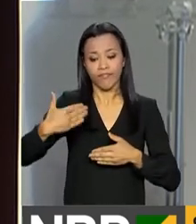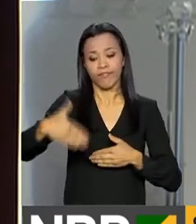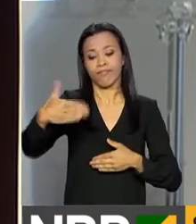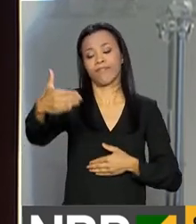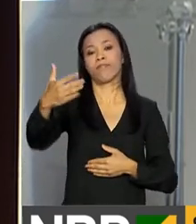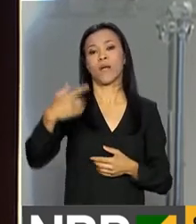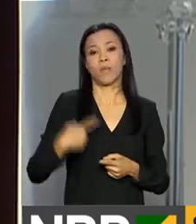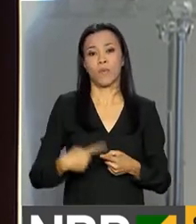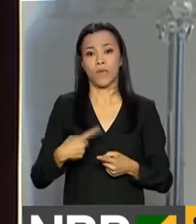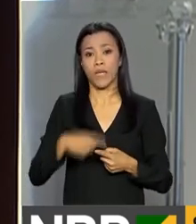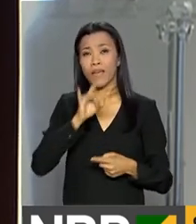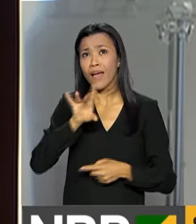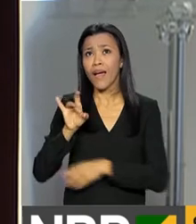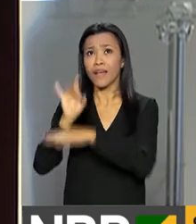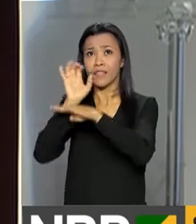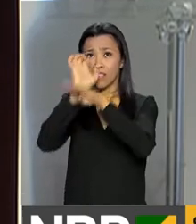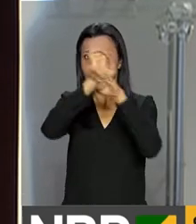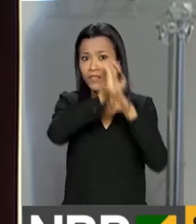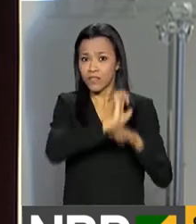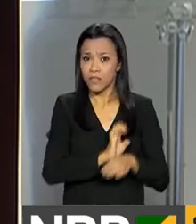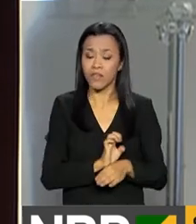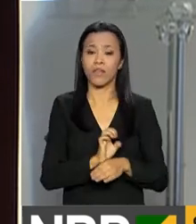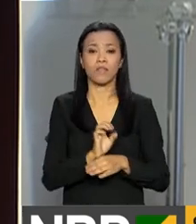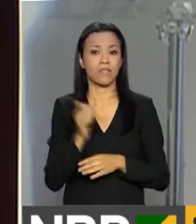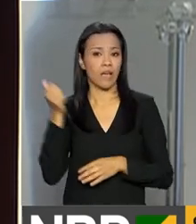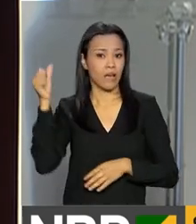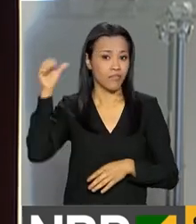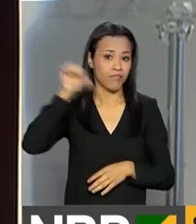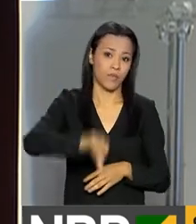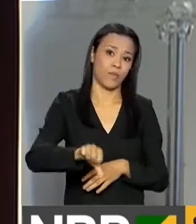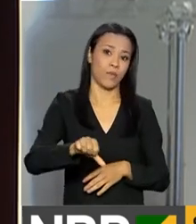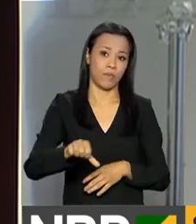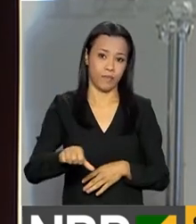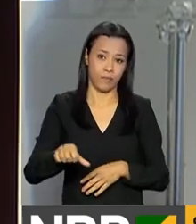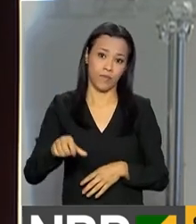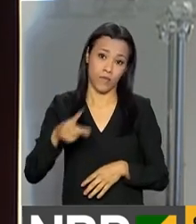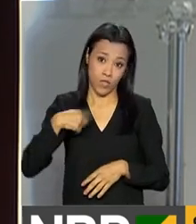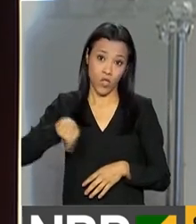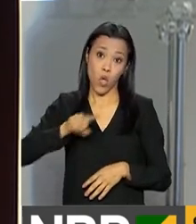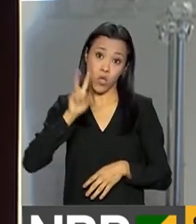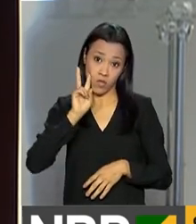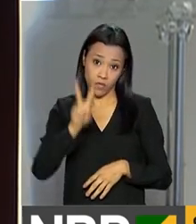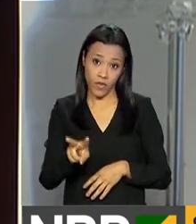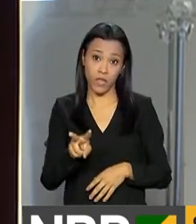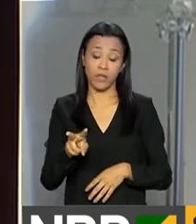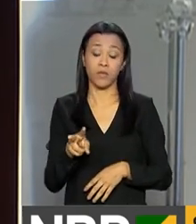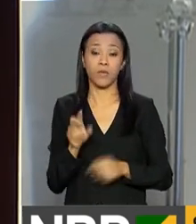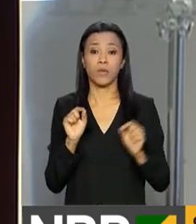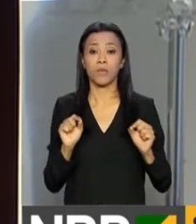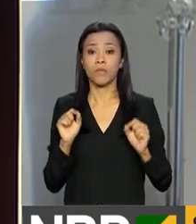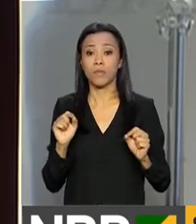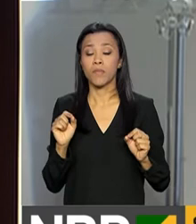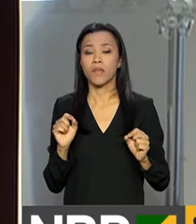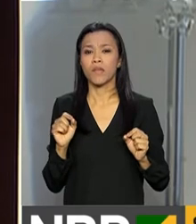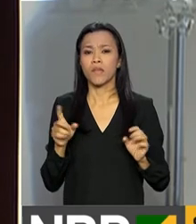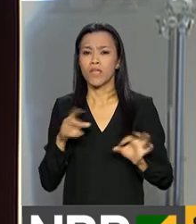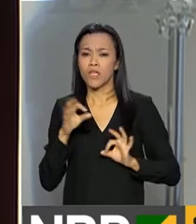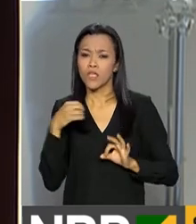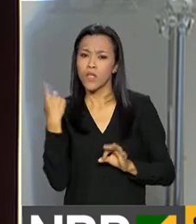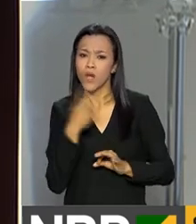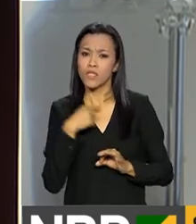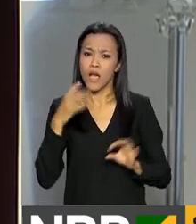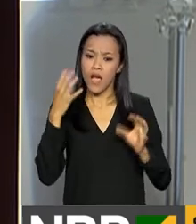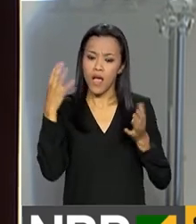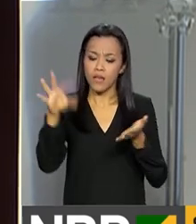um dos entes da federação só faz piorar. Então, a gente está vendo aí os últimos momentos para que a gente possa assinar o acordo